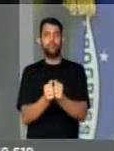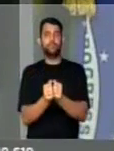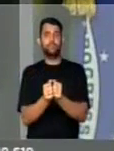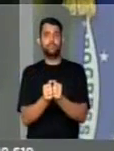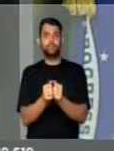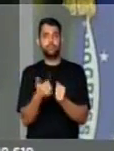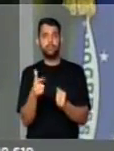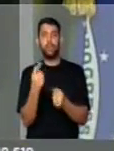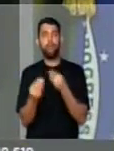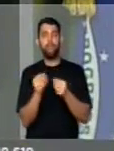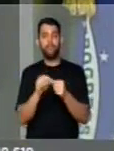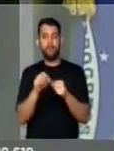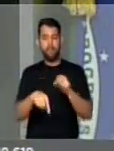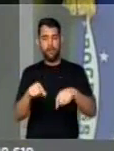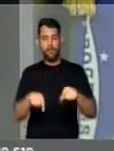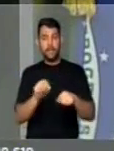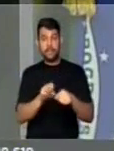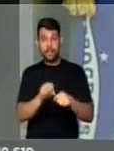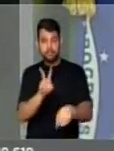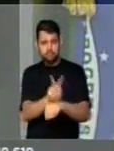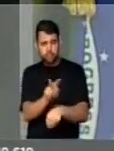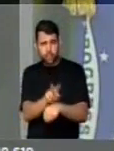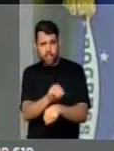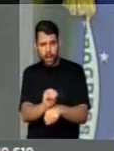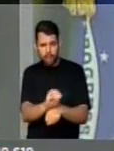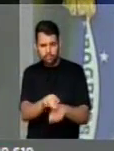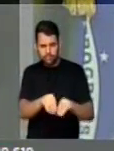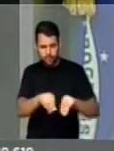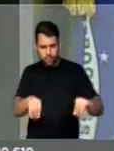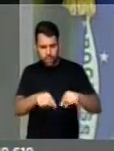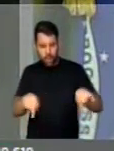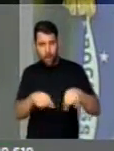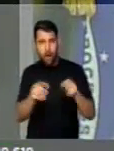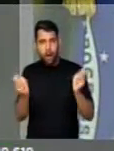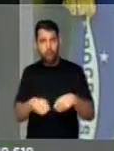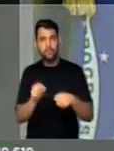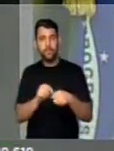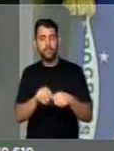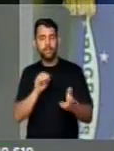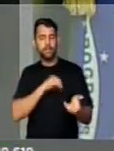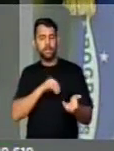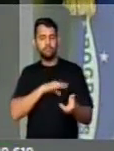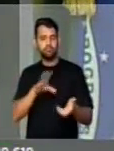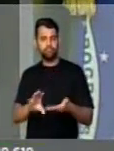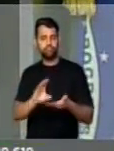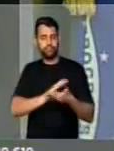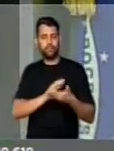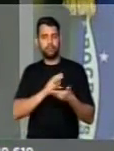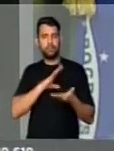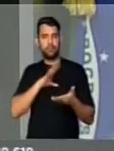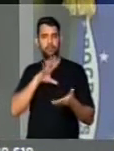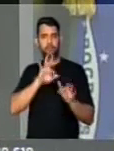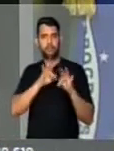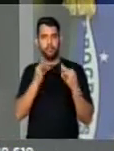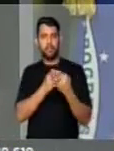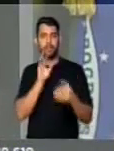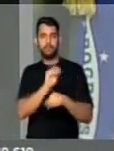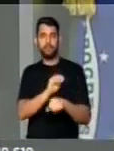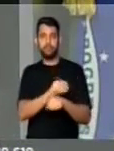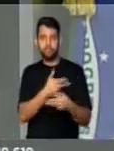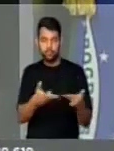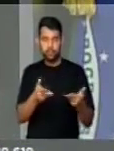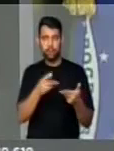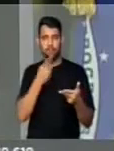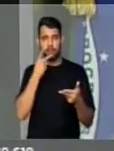Portanto, ele precisa preservar aquele chão sagrado da onde tira o alimento para a sua família. E em relação